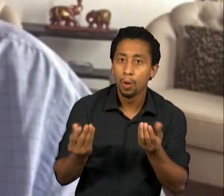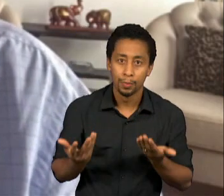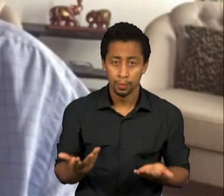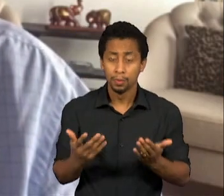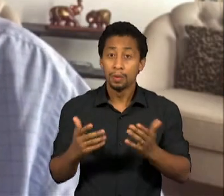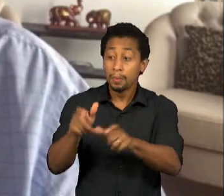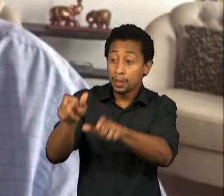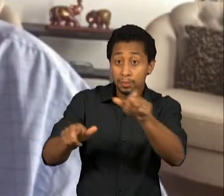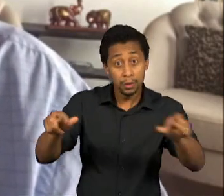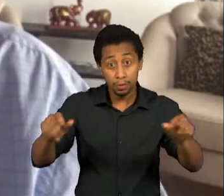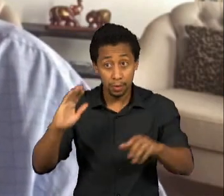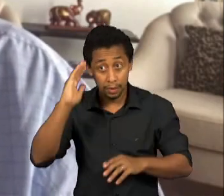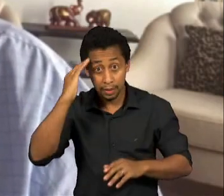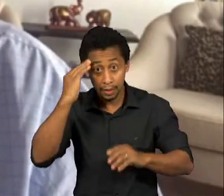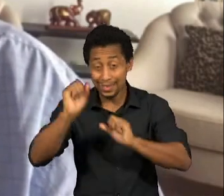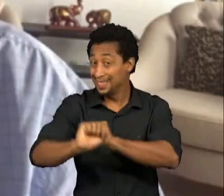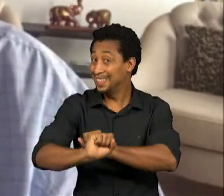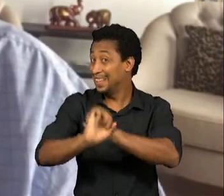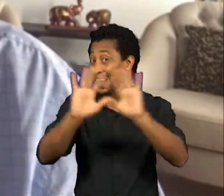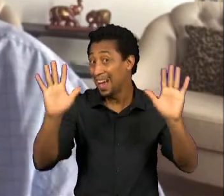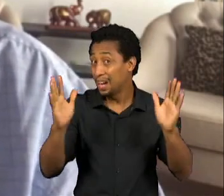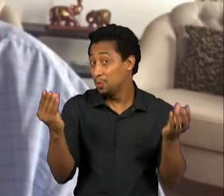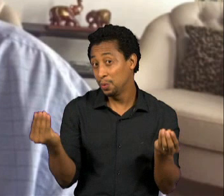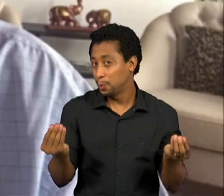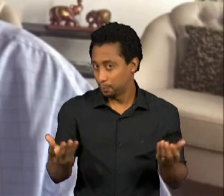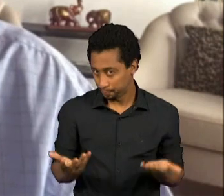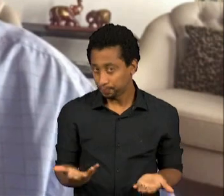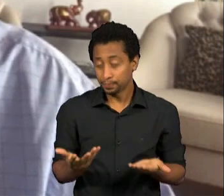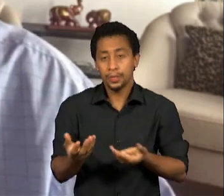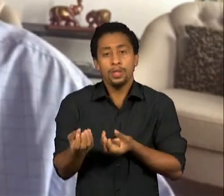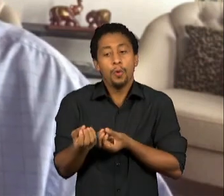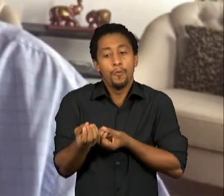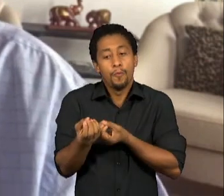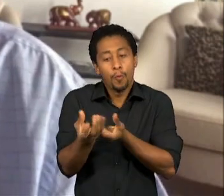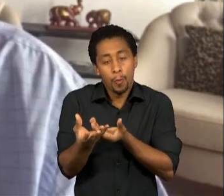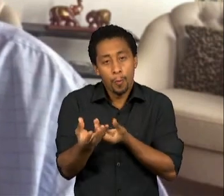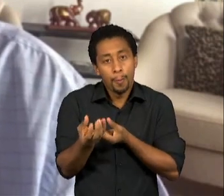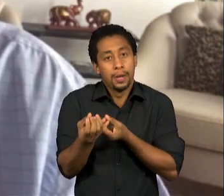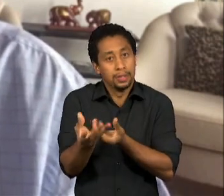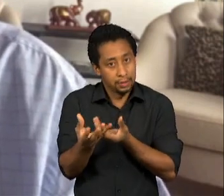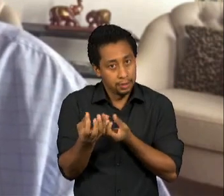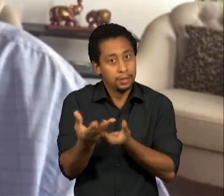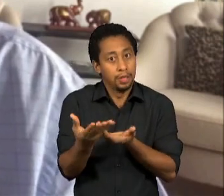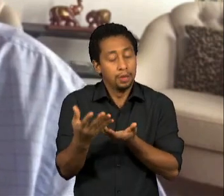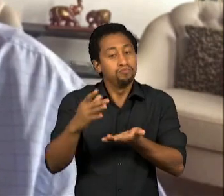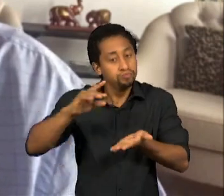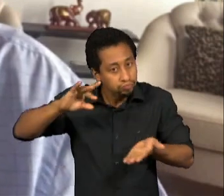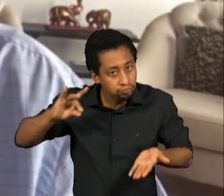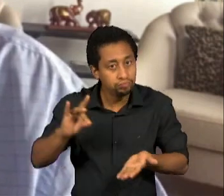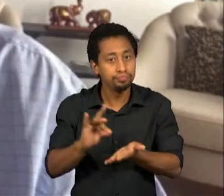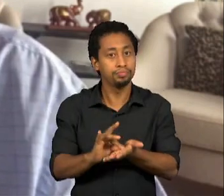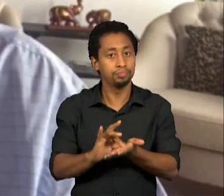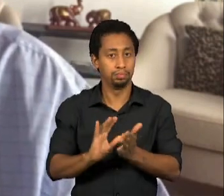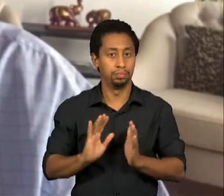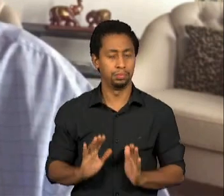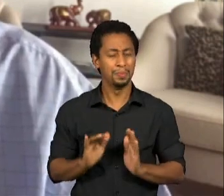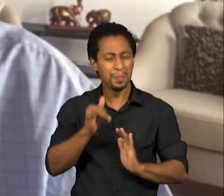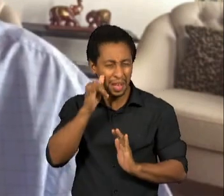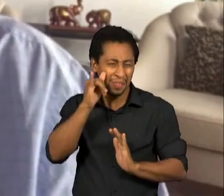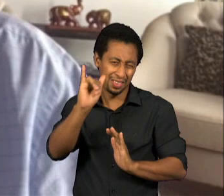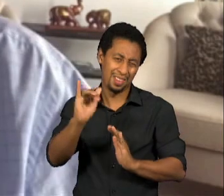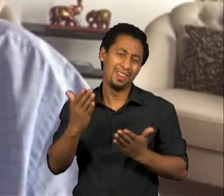entenda, compreenda e essa informação seja válida e verdadeira. Porque essa história de fake news,